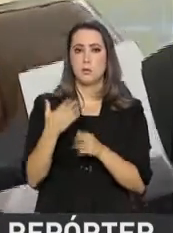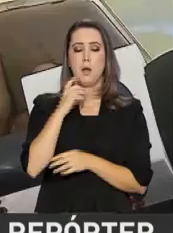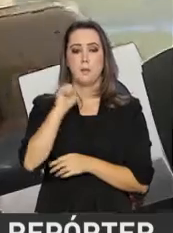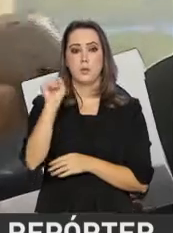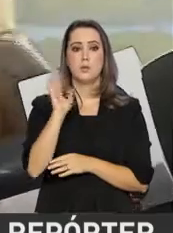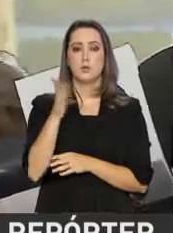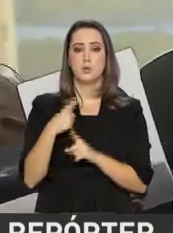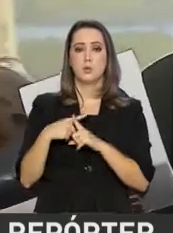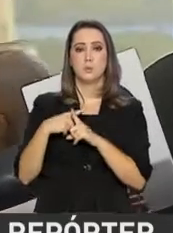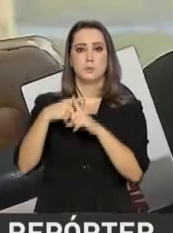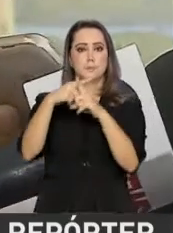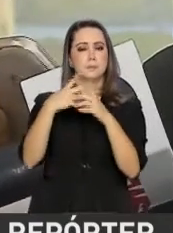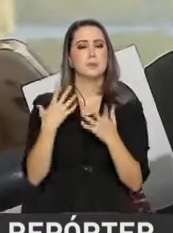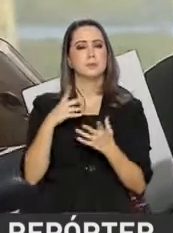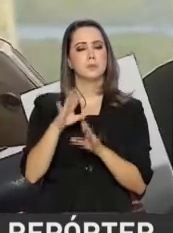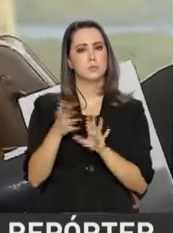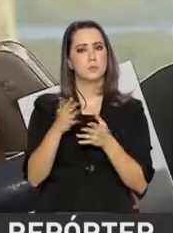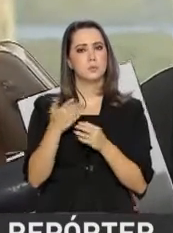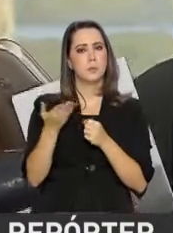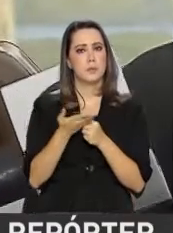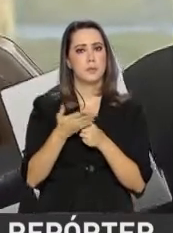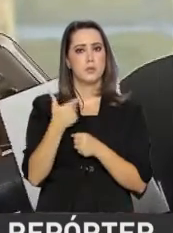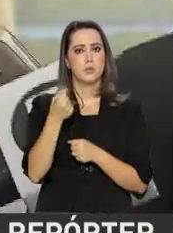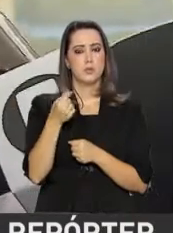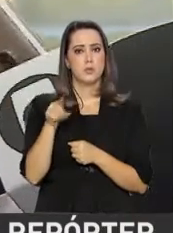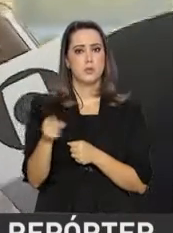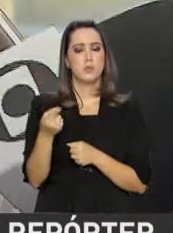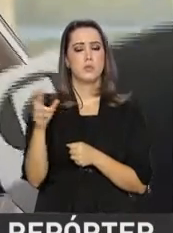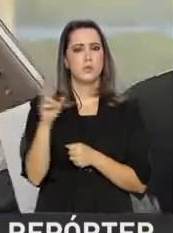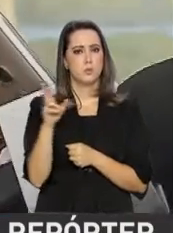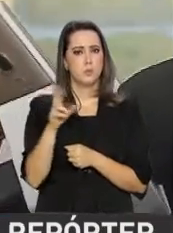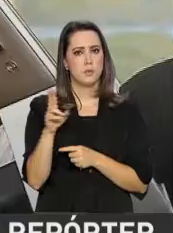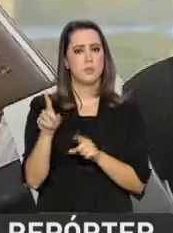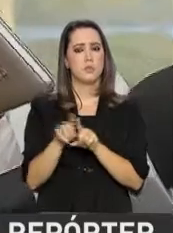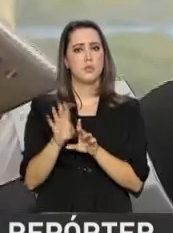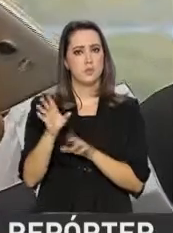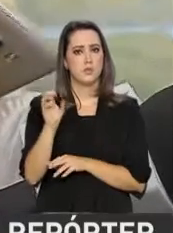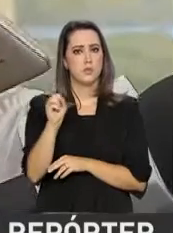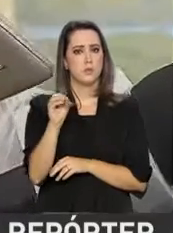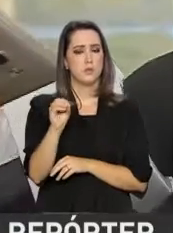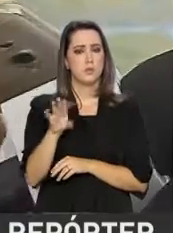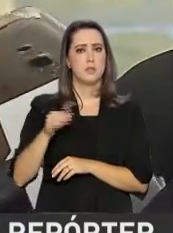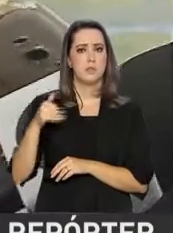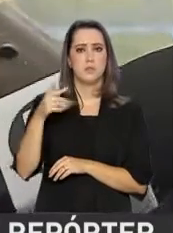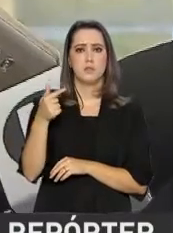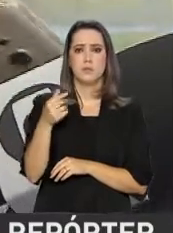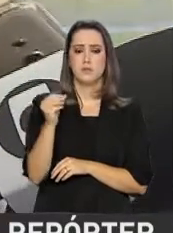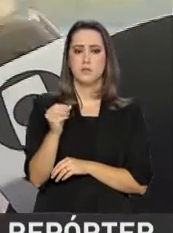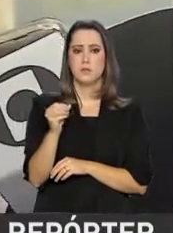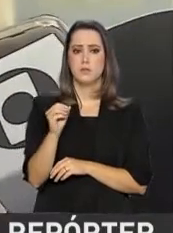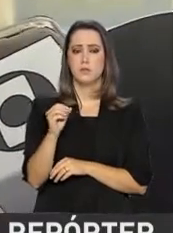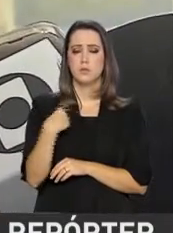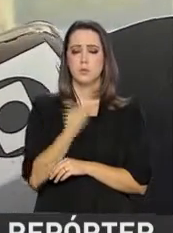já começou a ser positivo. Uma média de 20 mil por mês, subiu para 30, já quase 80 em outubro, pouco mais de 70.